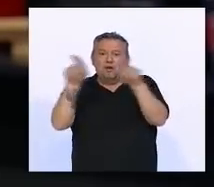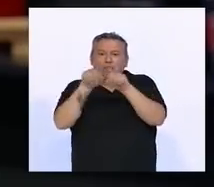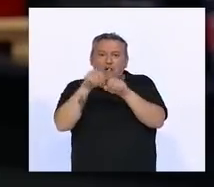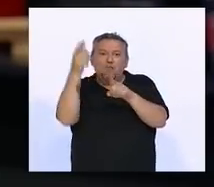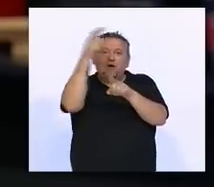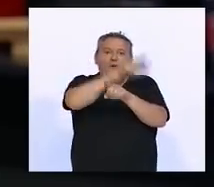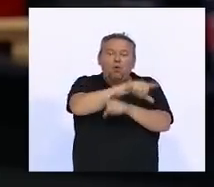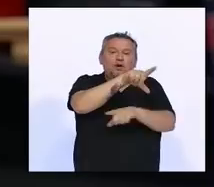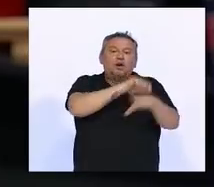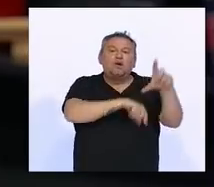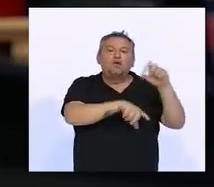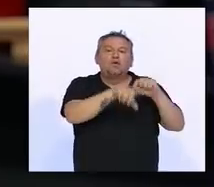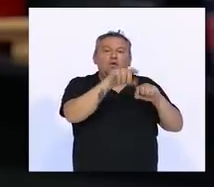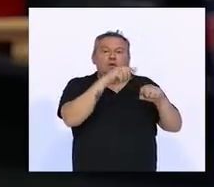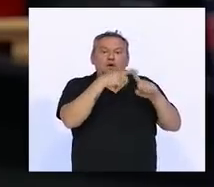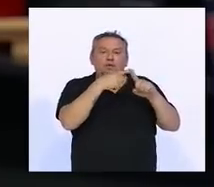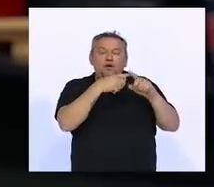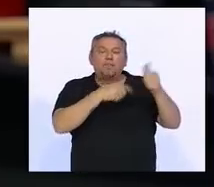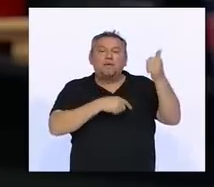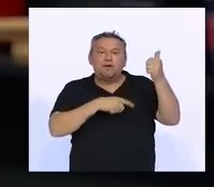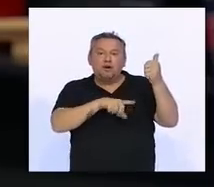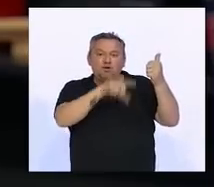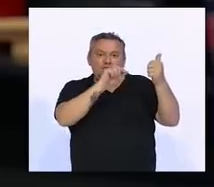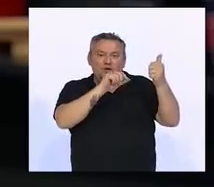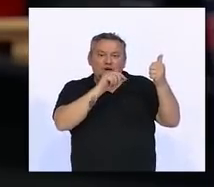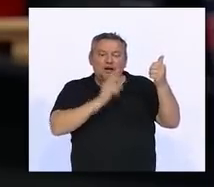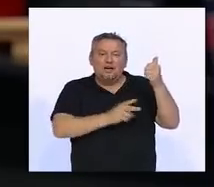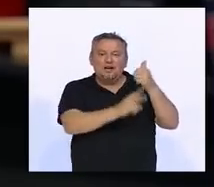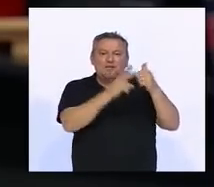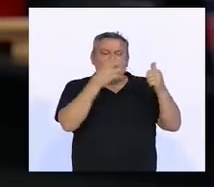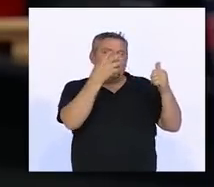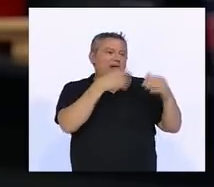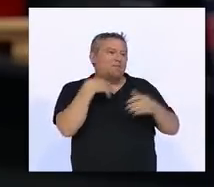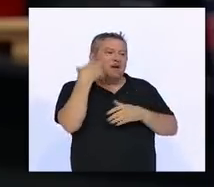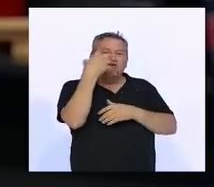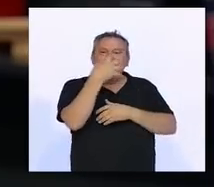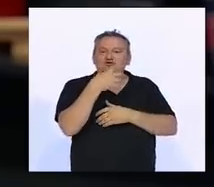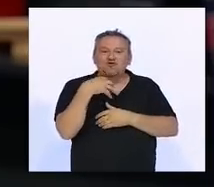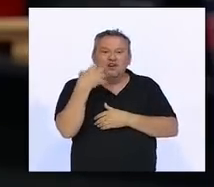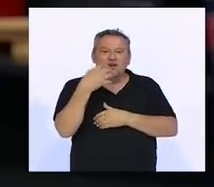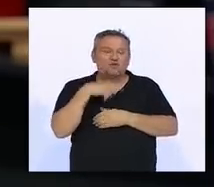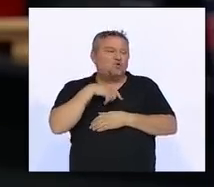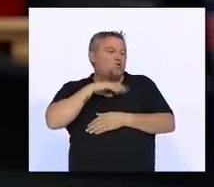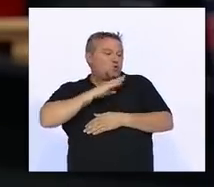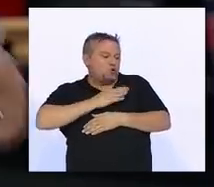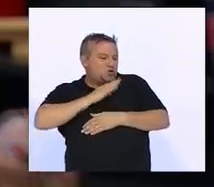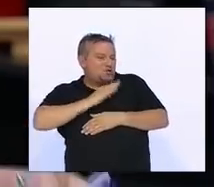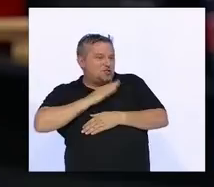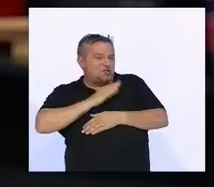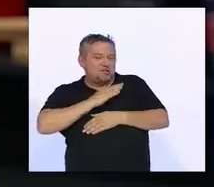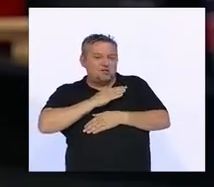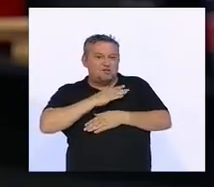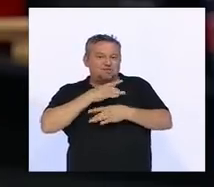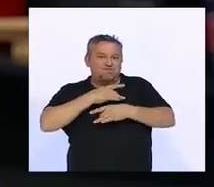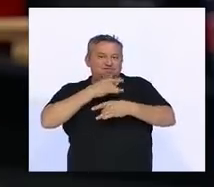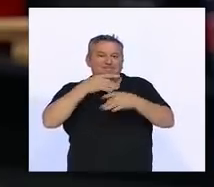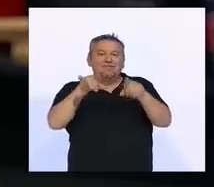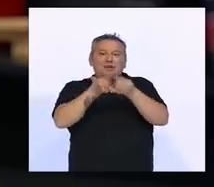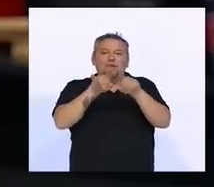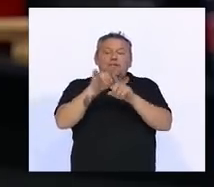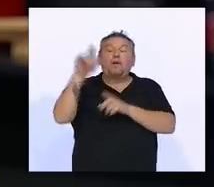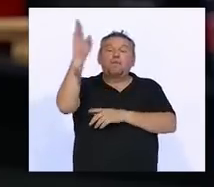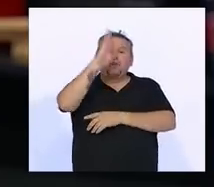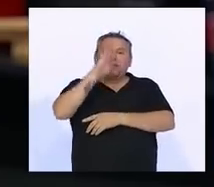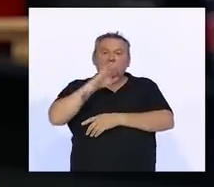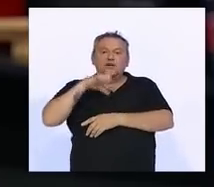uma outra alternativa, porque a primeira escolha é sempre aquela da paixão, aquela que do coração. Então, os brasileiros estão tão